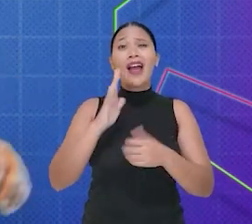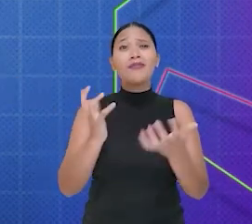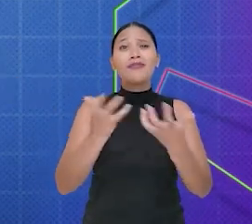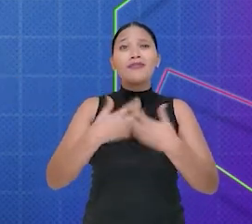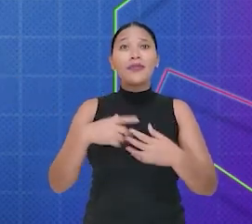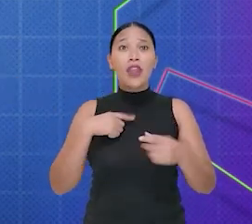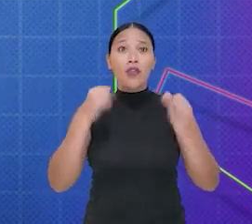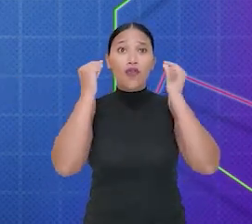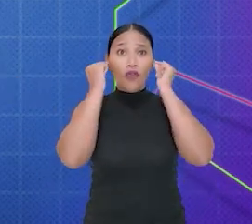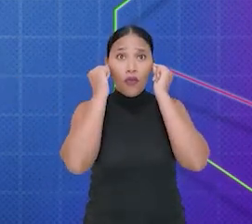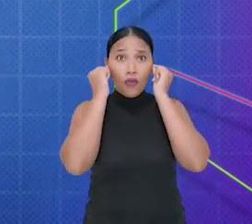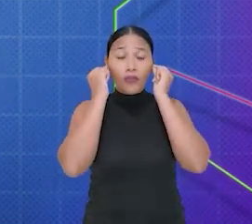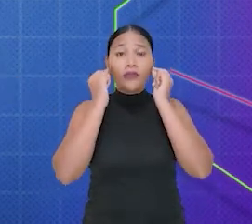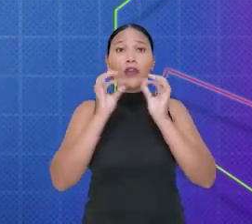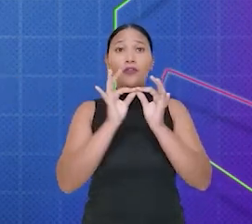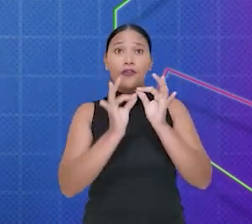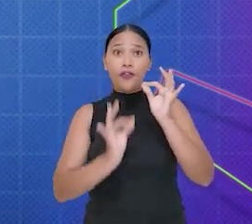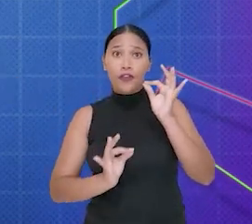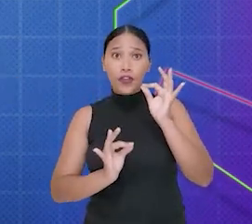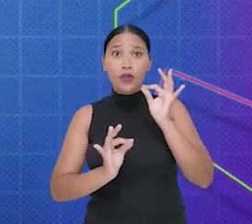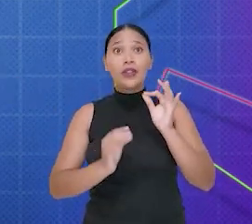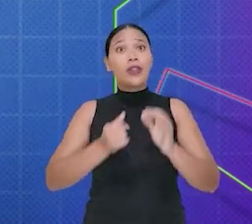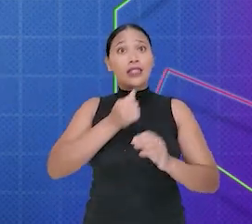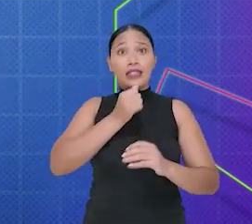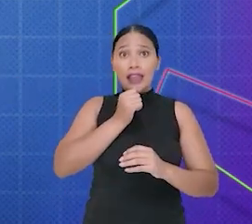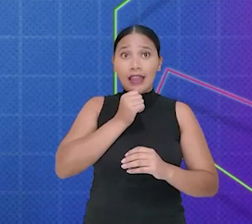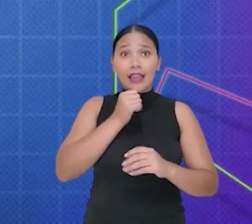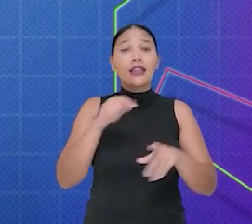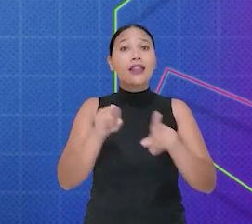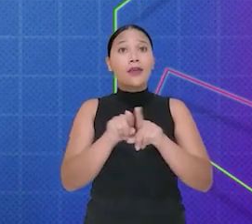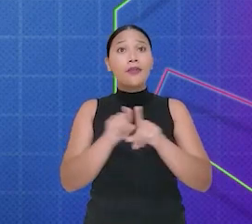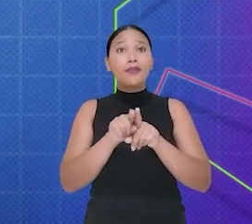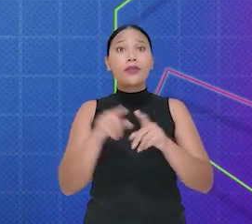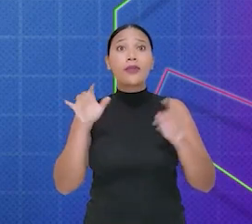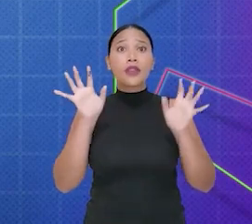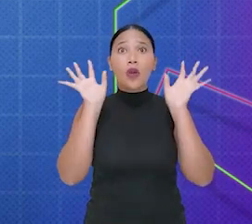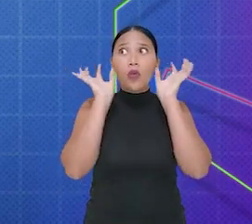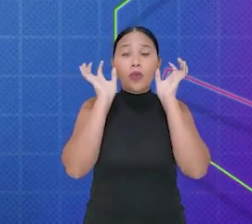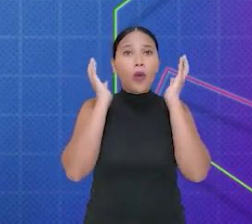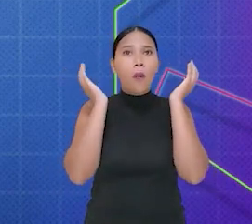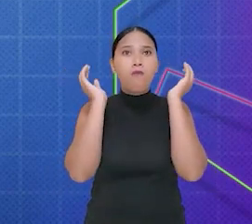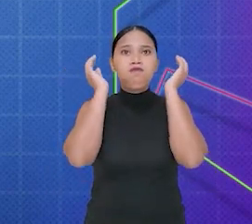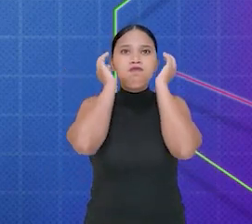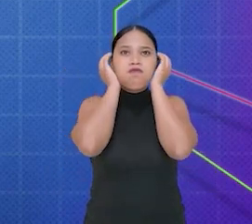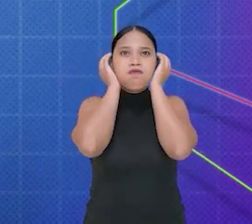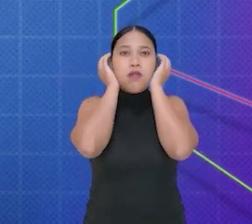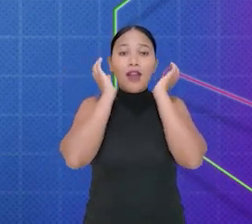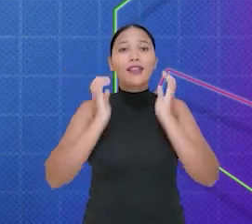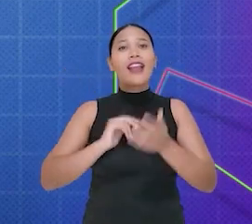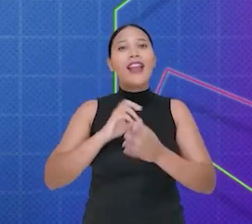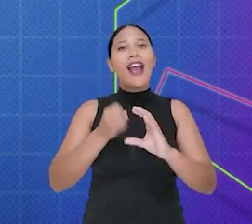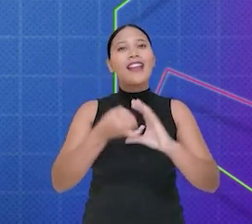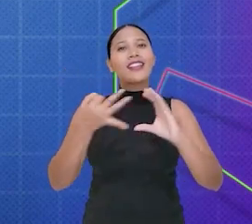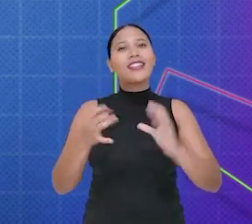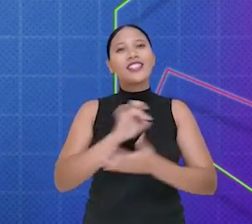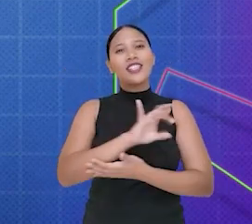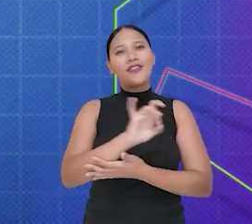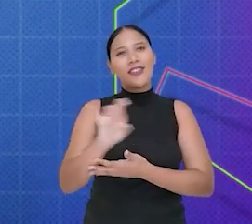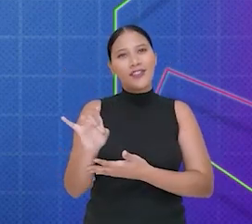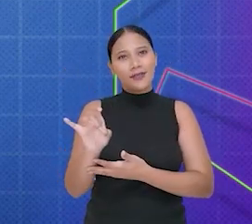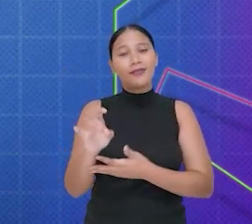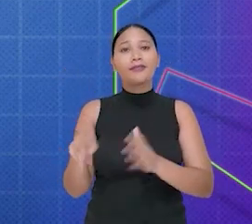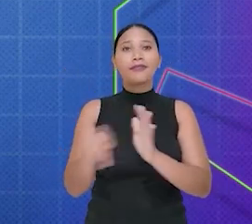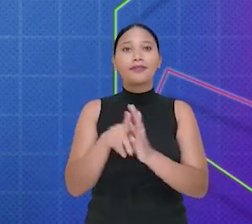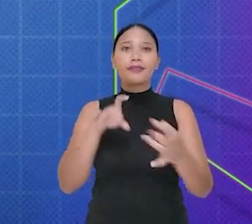muito mais. Existem fones como fones de ouvido com fio, sem fio e com cancelamento de ruído. E cada um deles possui